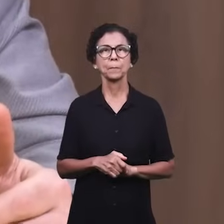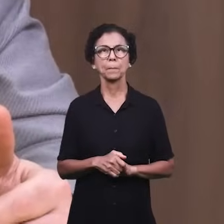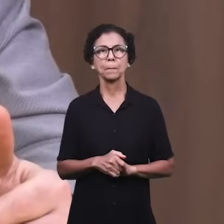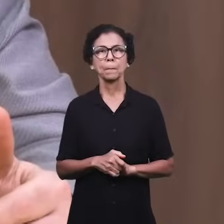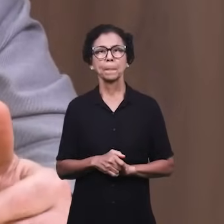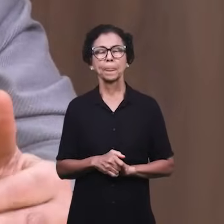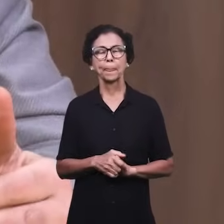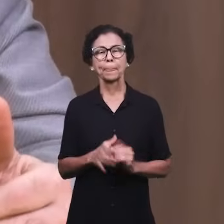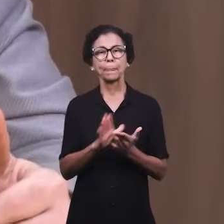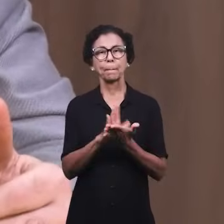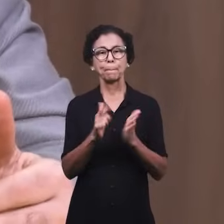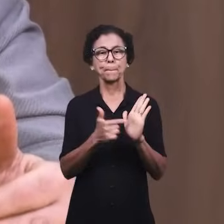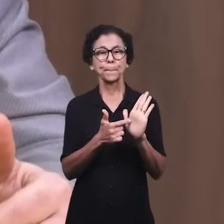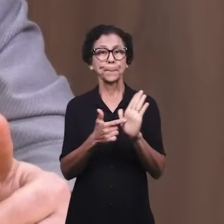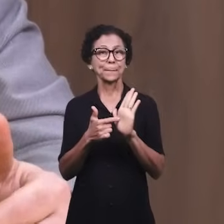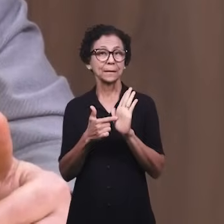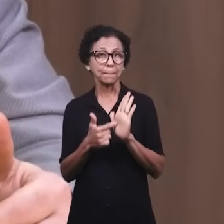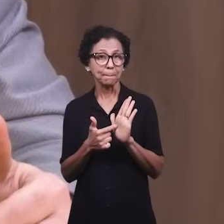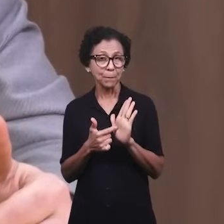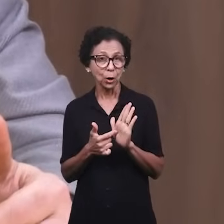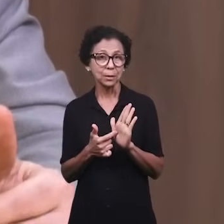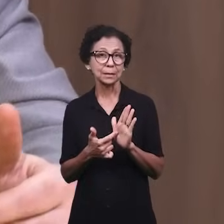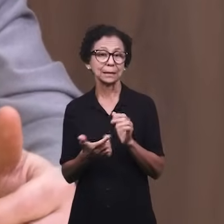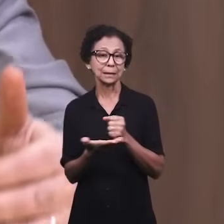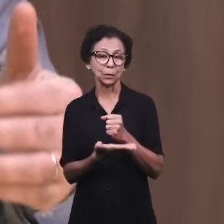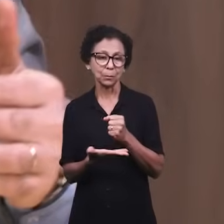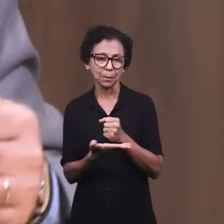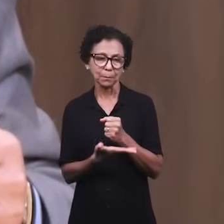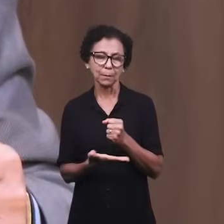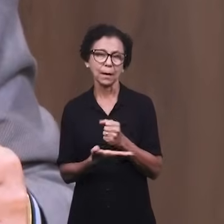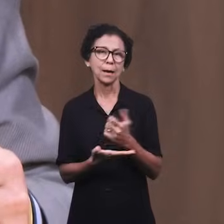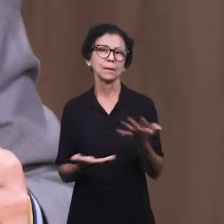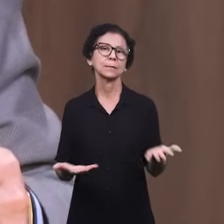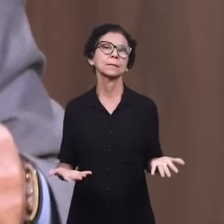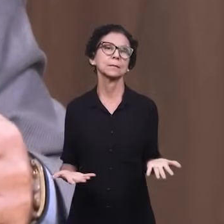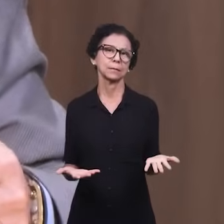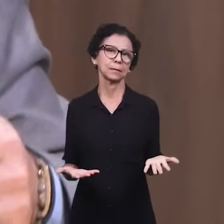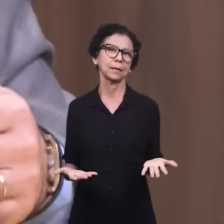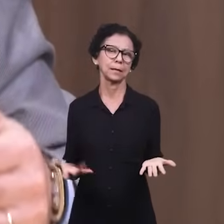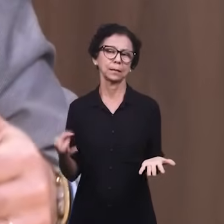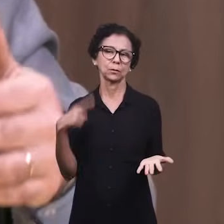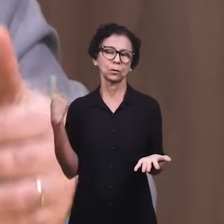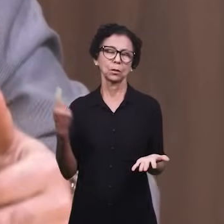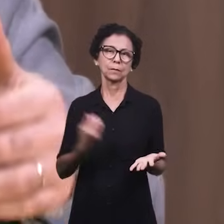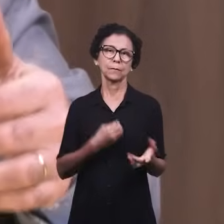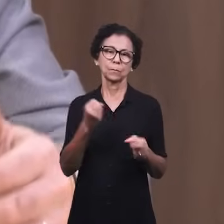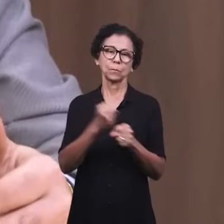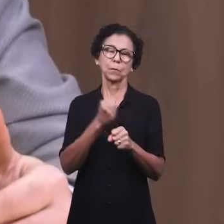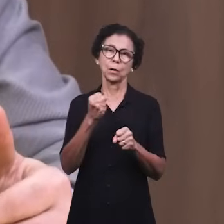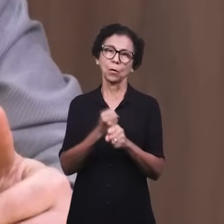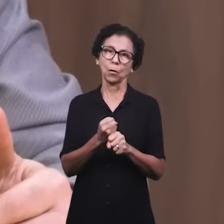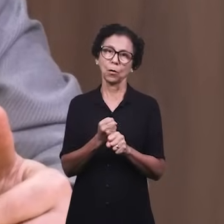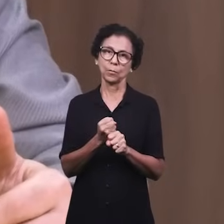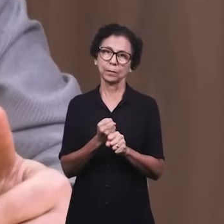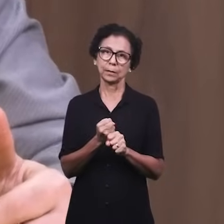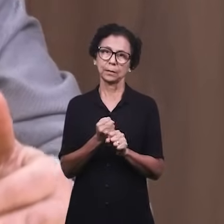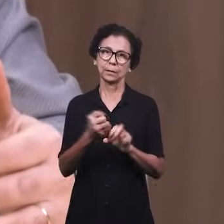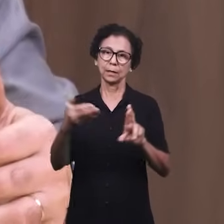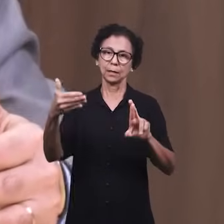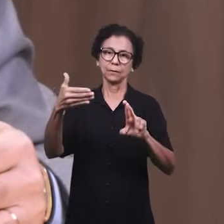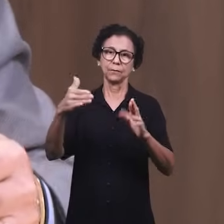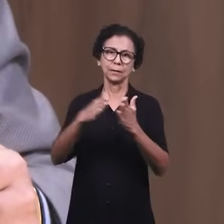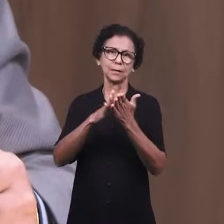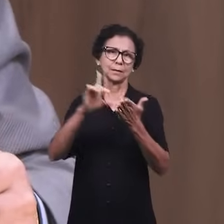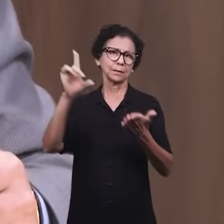a base bíblica é um reforço de que a obra que nós vivemos é uma obra baseada na palavra muito bom